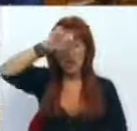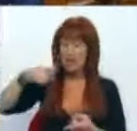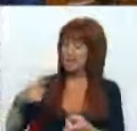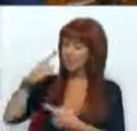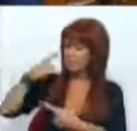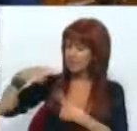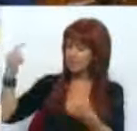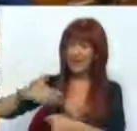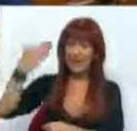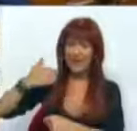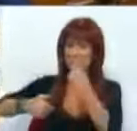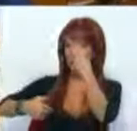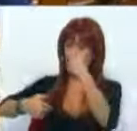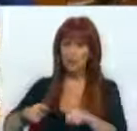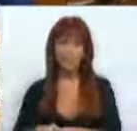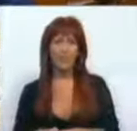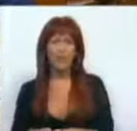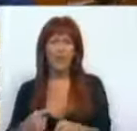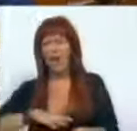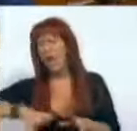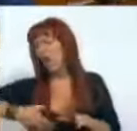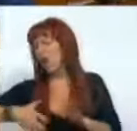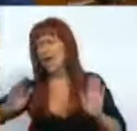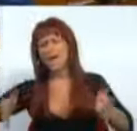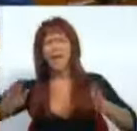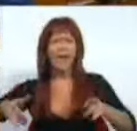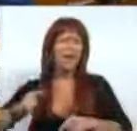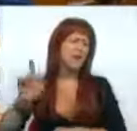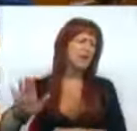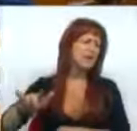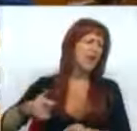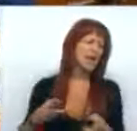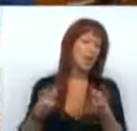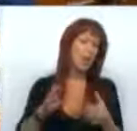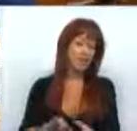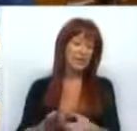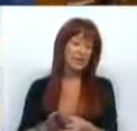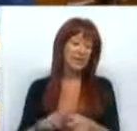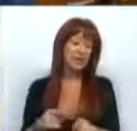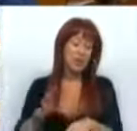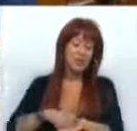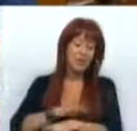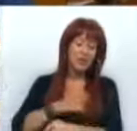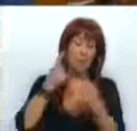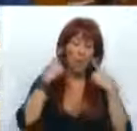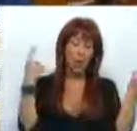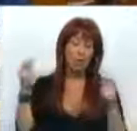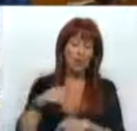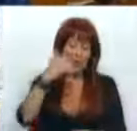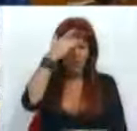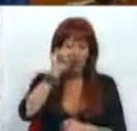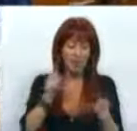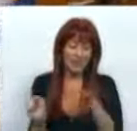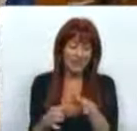que foram divulgados há 2 dias. Nem vou alongar-me quanto ao facto de o saldo da conta consolidada das administrações públicas na ótica